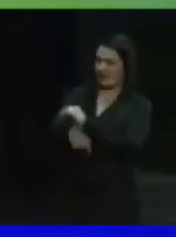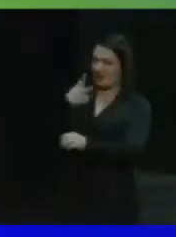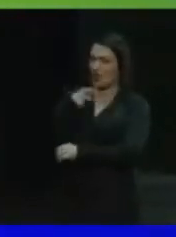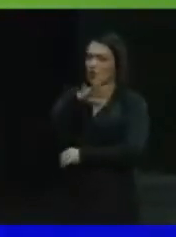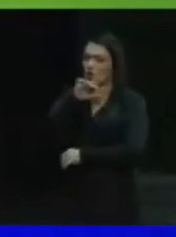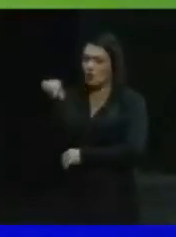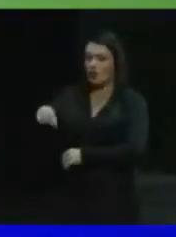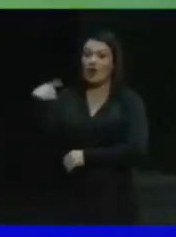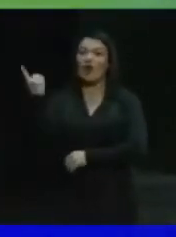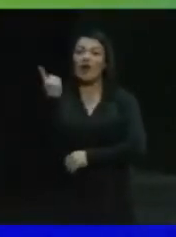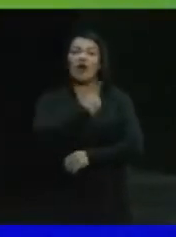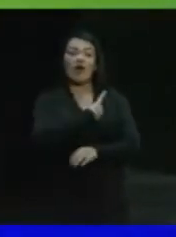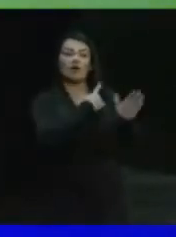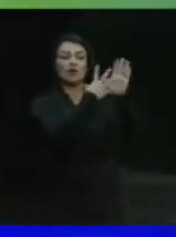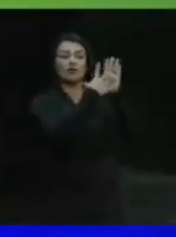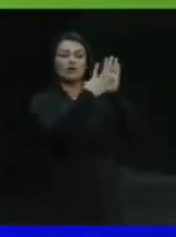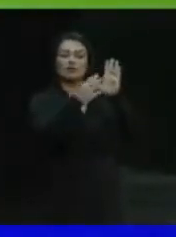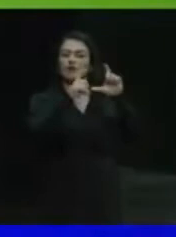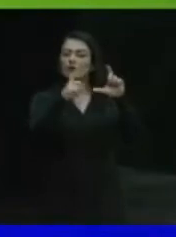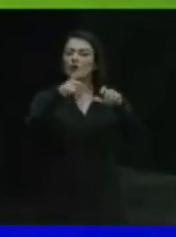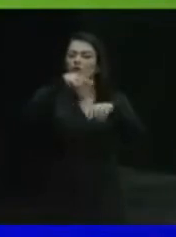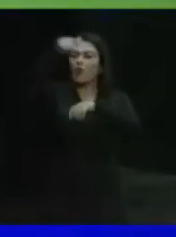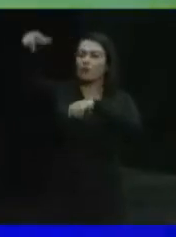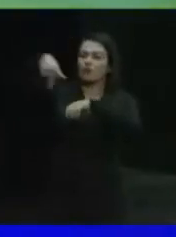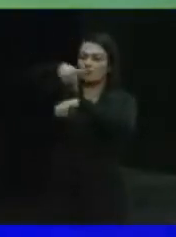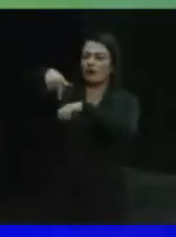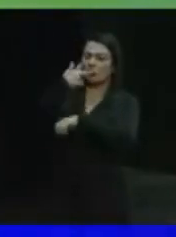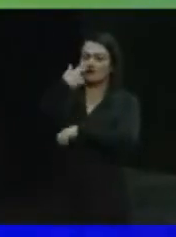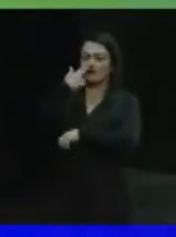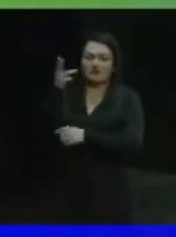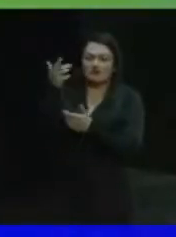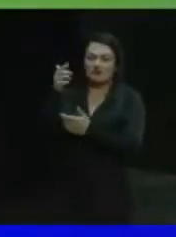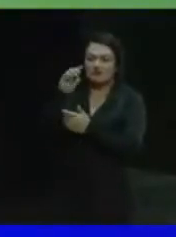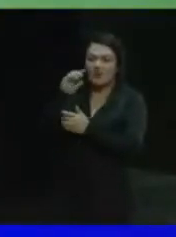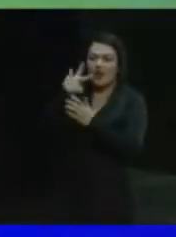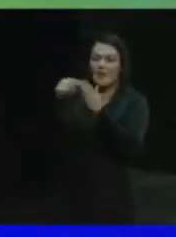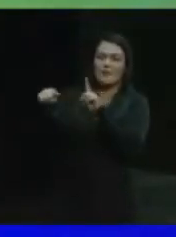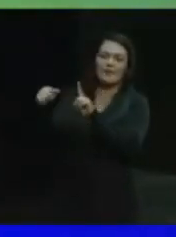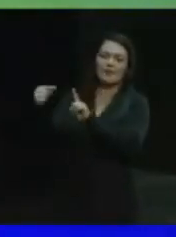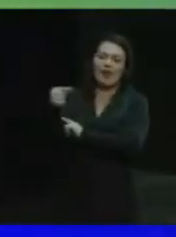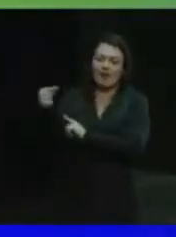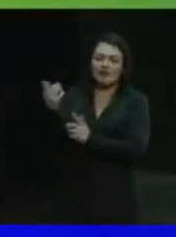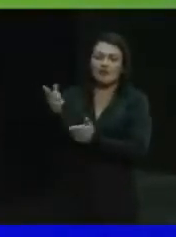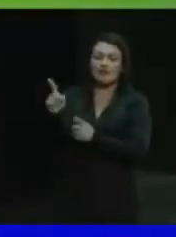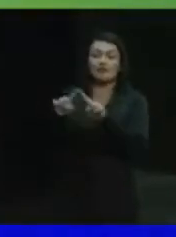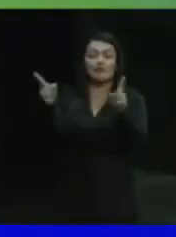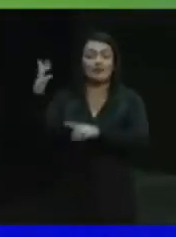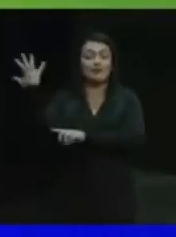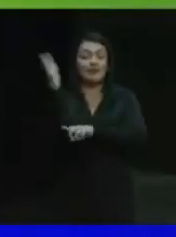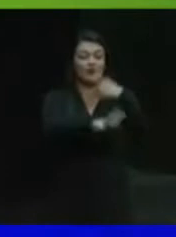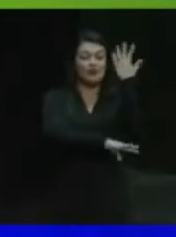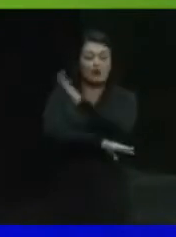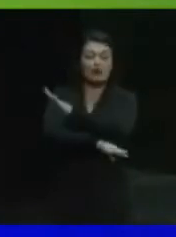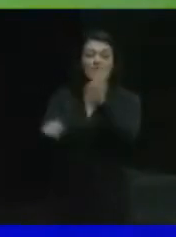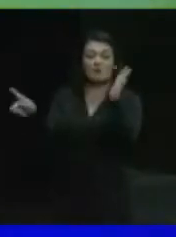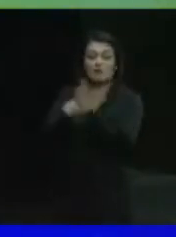imagem no exterior é péssima. Mas a floresta é um patrimônio valioso e precisamos